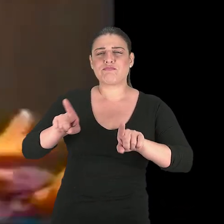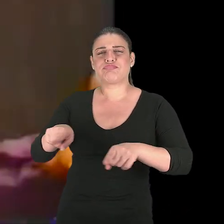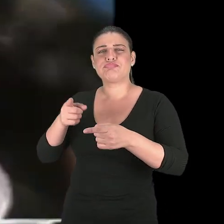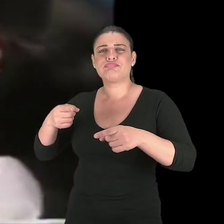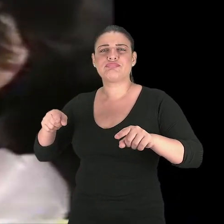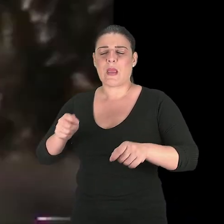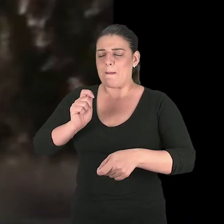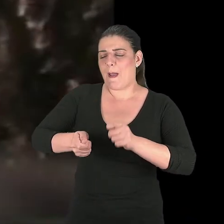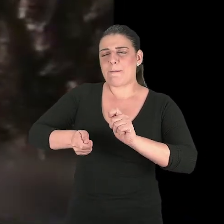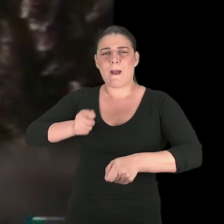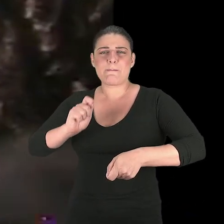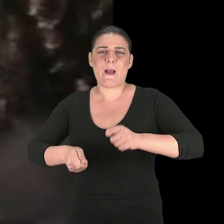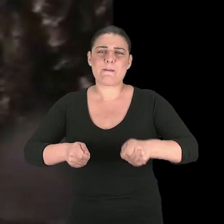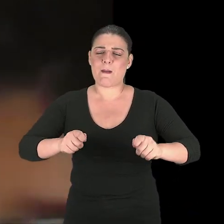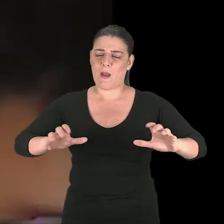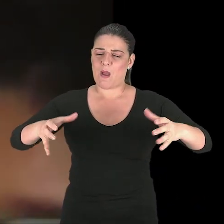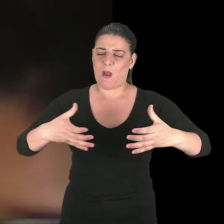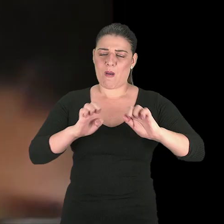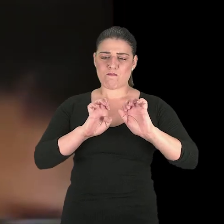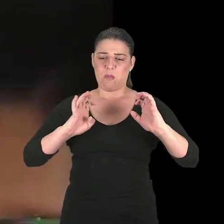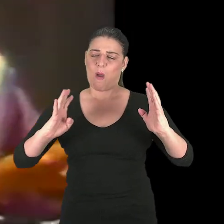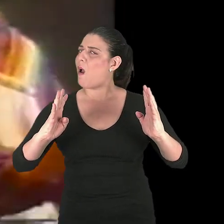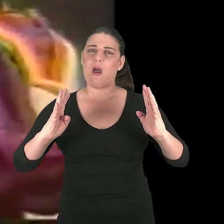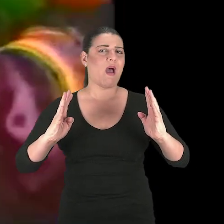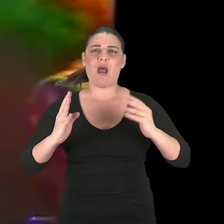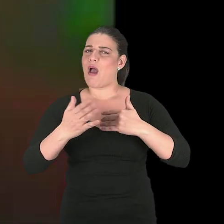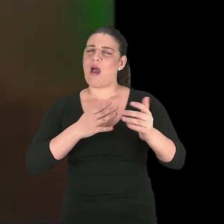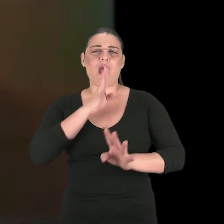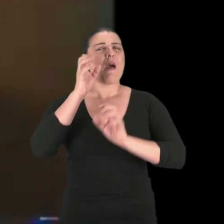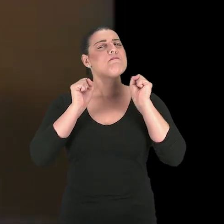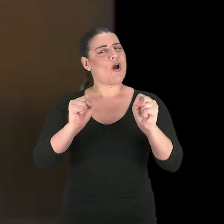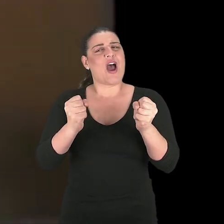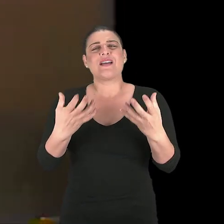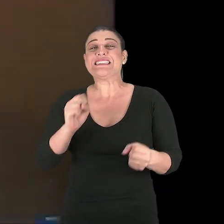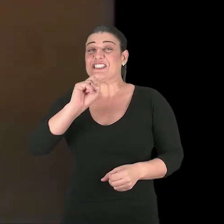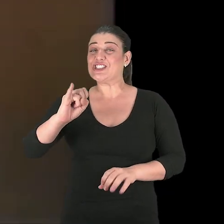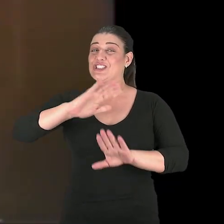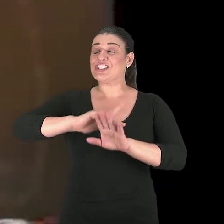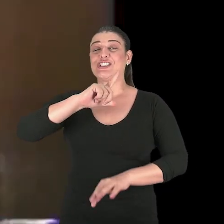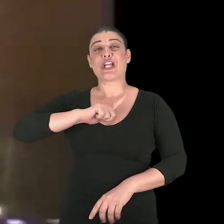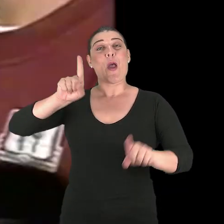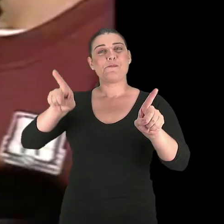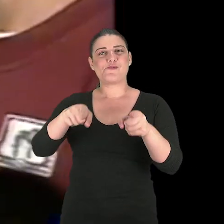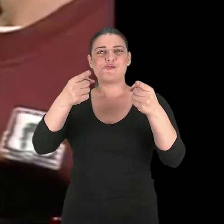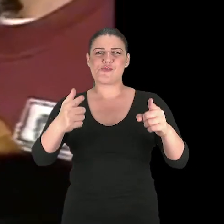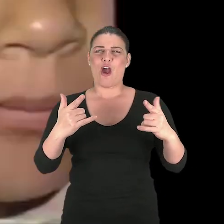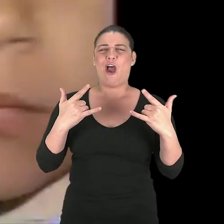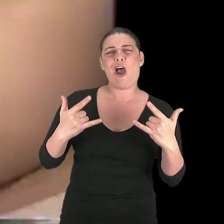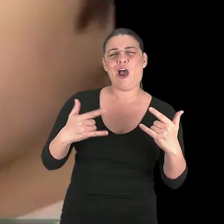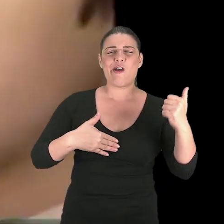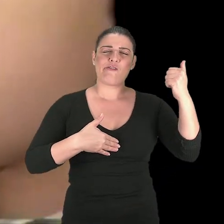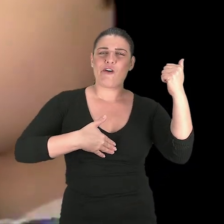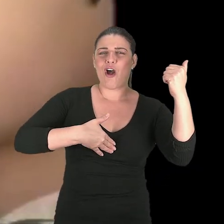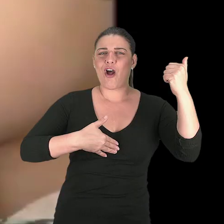de cano, orquestra, qualquer coisa vale se o negócio é música. E tem mais, rock,